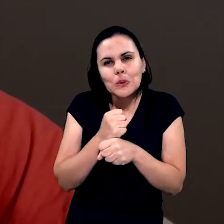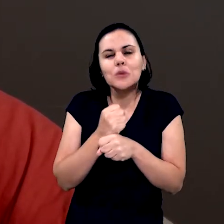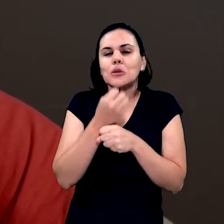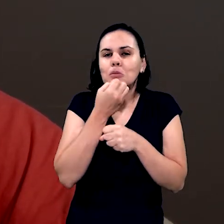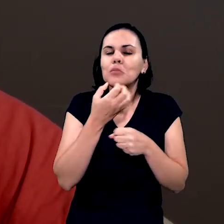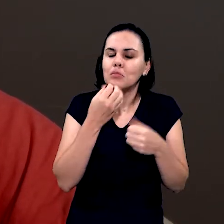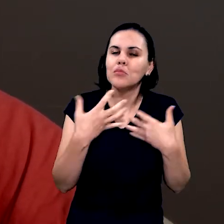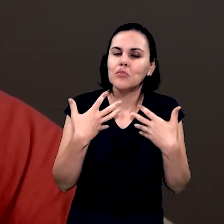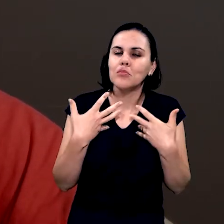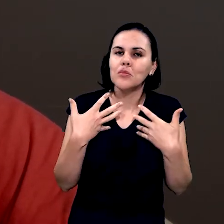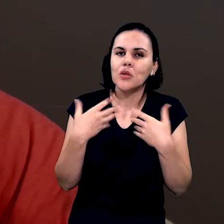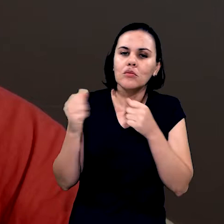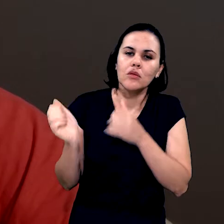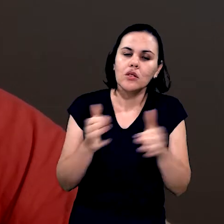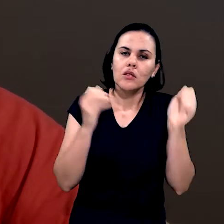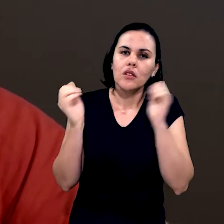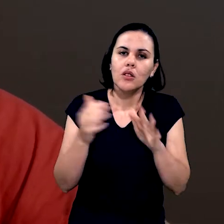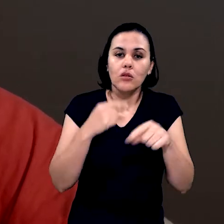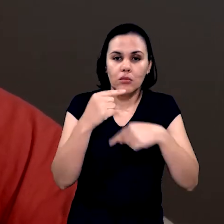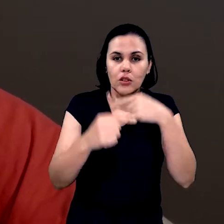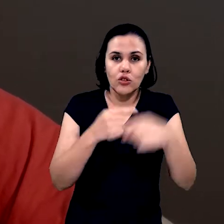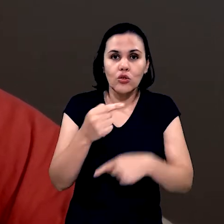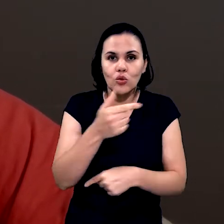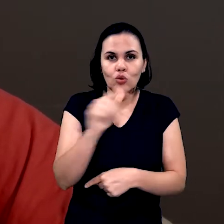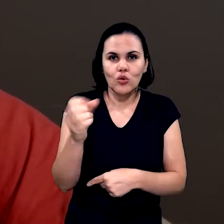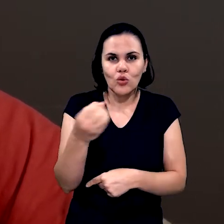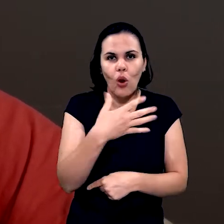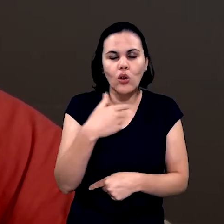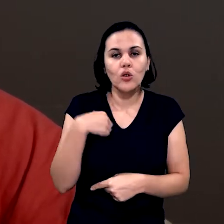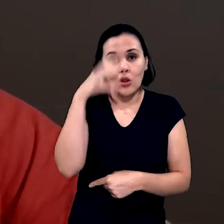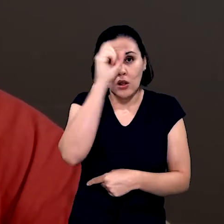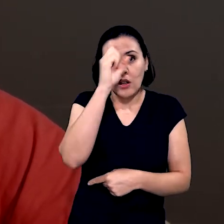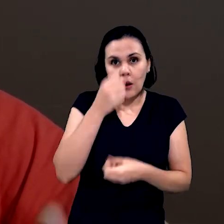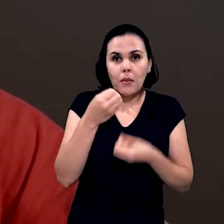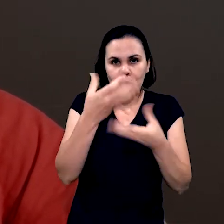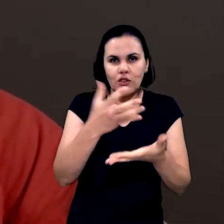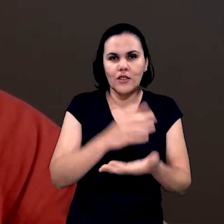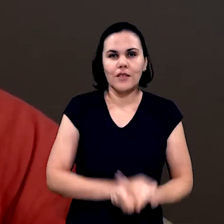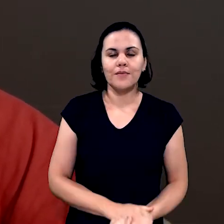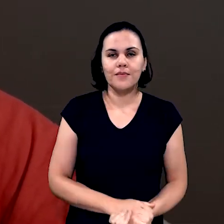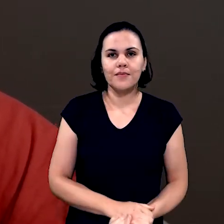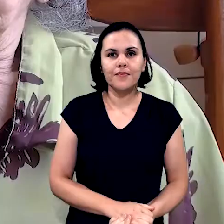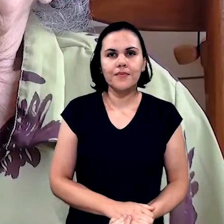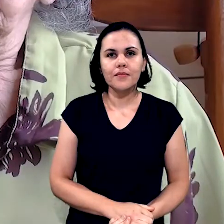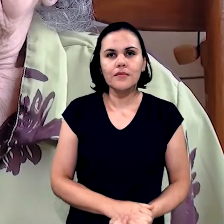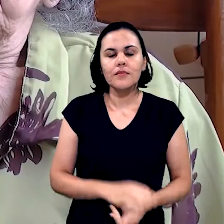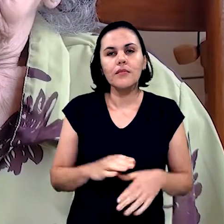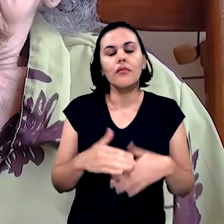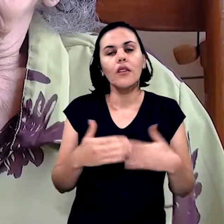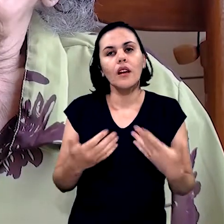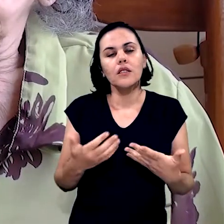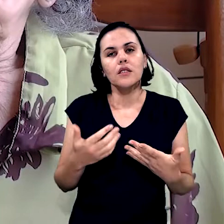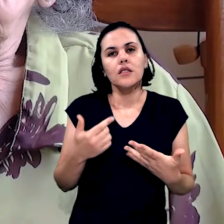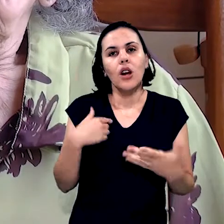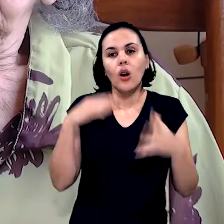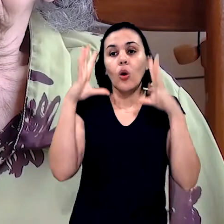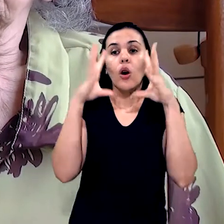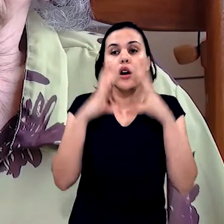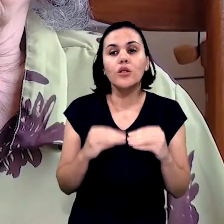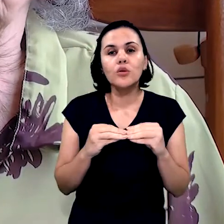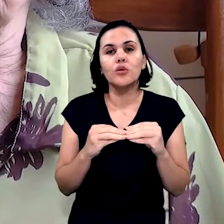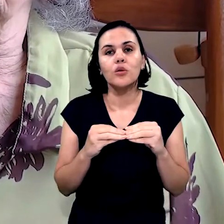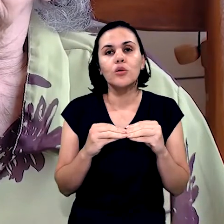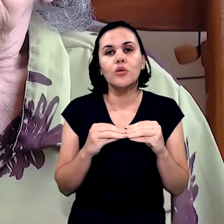muito glorificantes. Me passar adiante para as próximas gerações, aí, tudo que eu aprendi, tudo que eu vivi. Então,